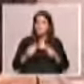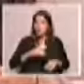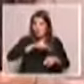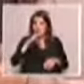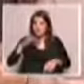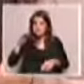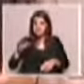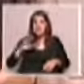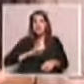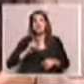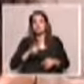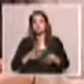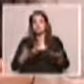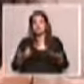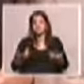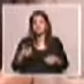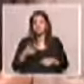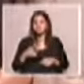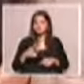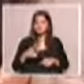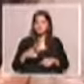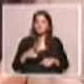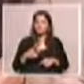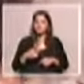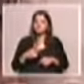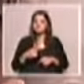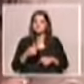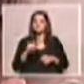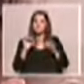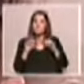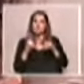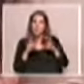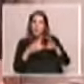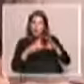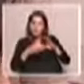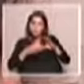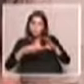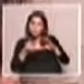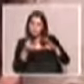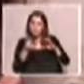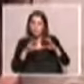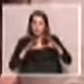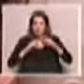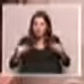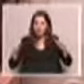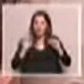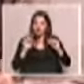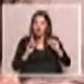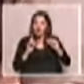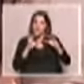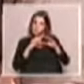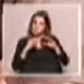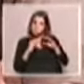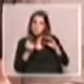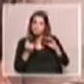queijo que tem uma pequena barriguinha, mas sem fluir. E, portanto, este queijo sim é possível trazê-lo